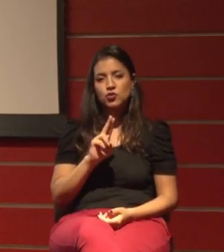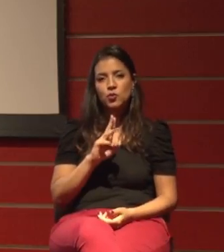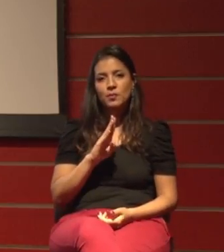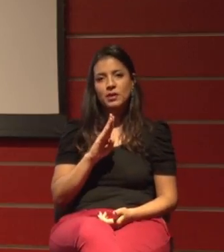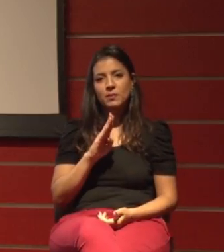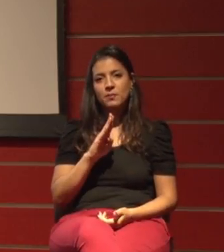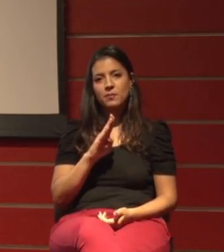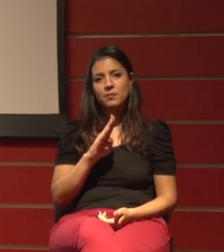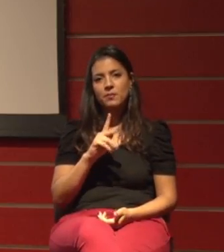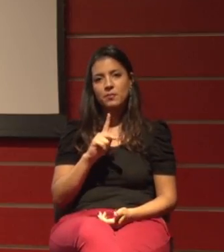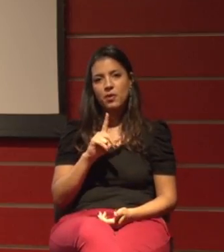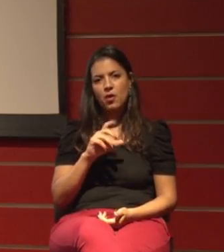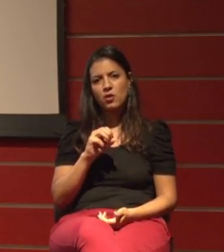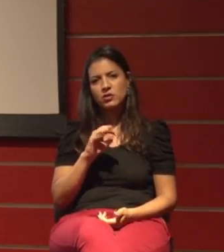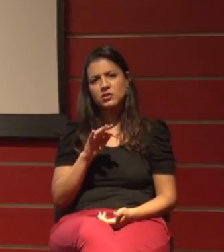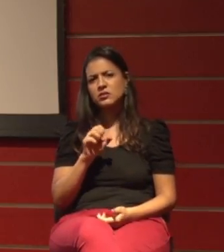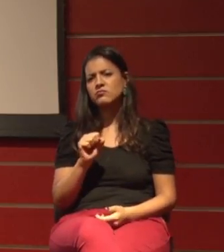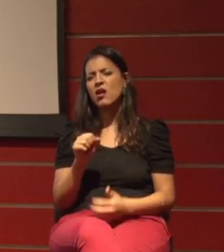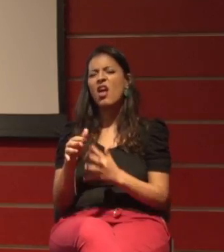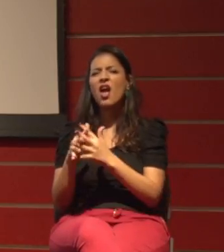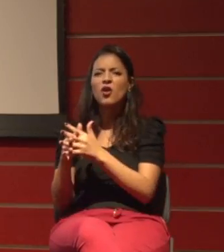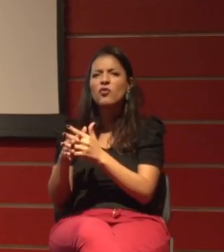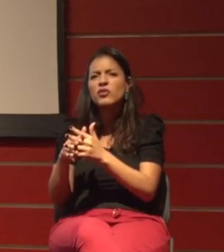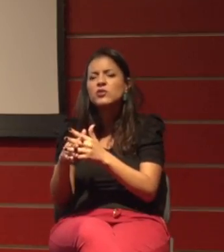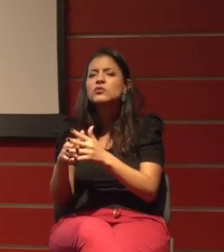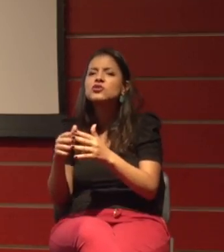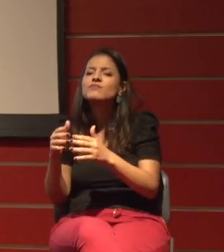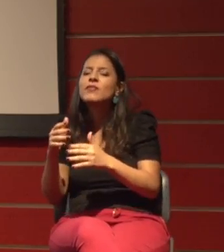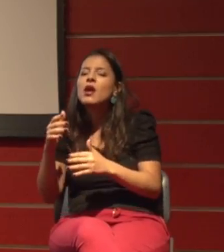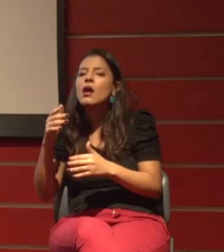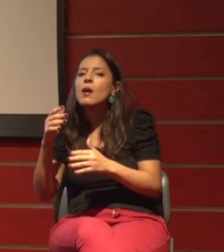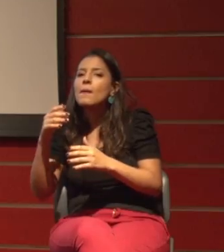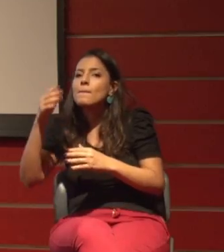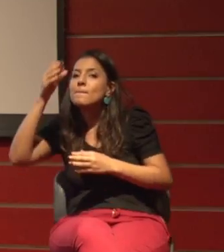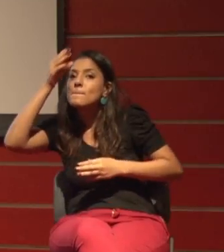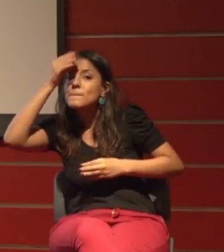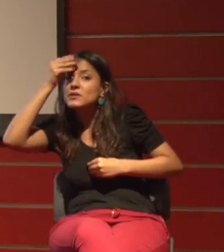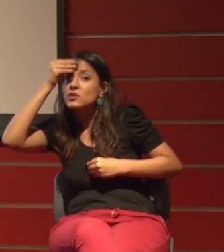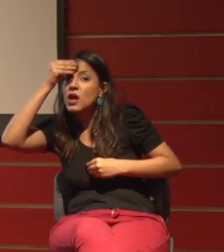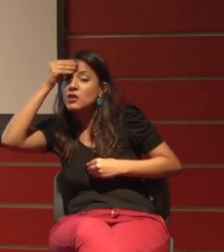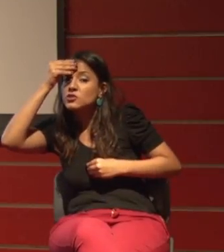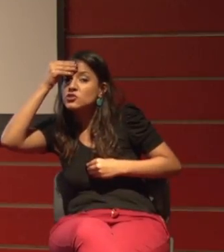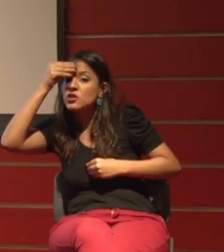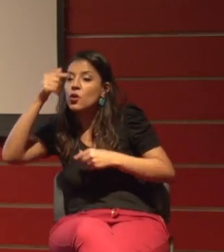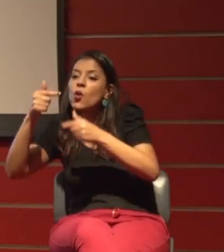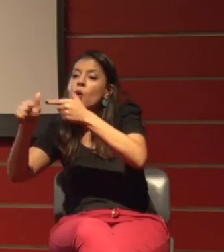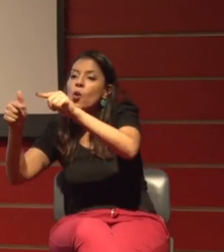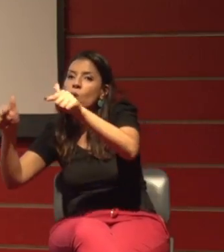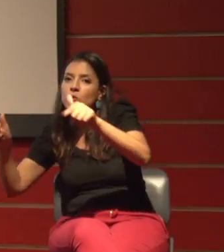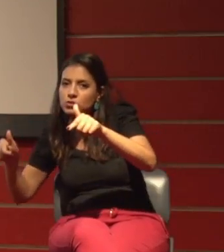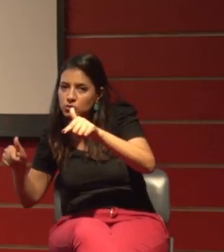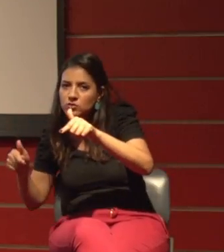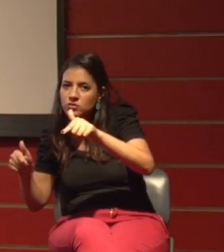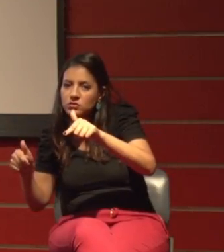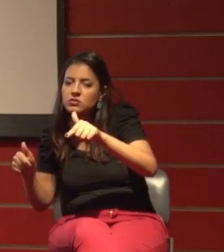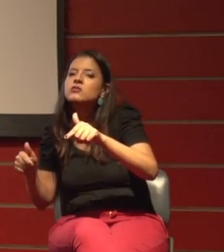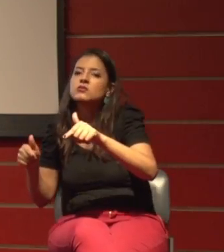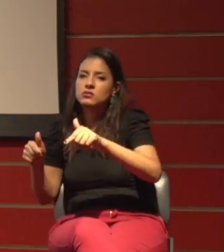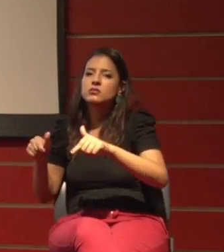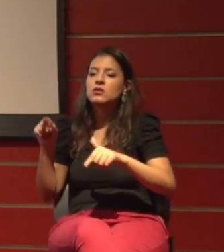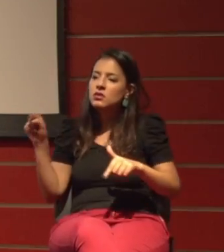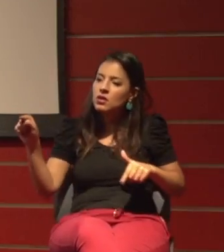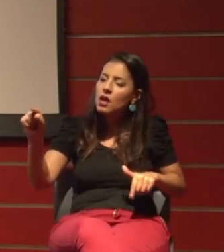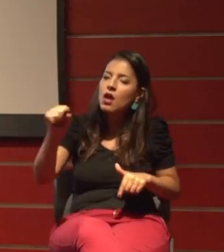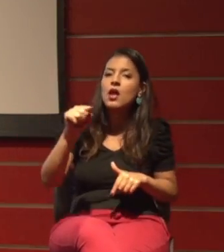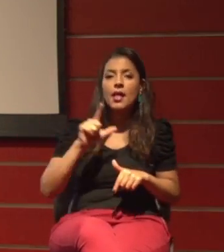vividos por personagens secundários que tão ali na À Volta do do protagonista ou do antagonista né que